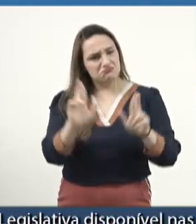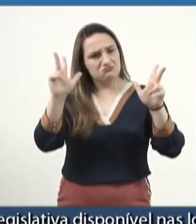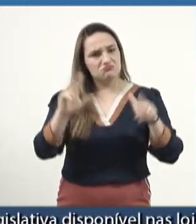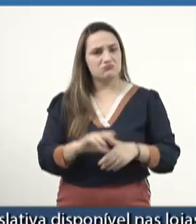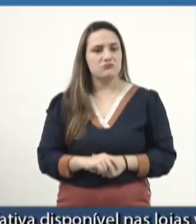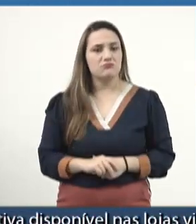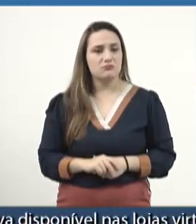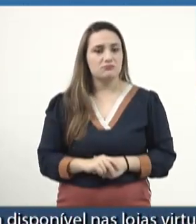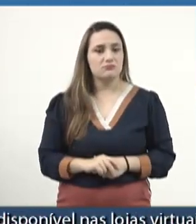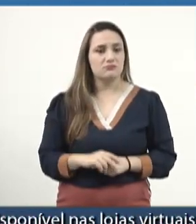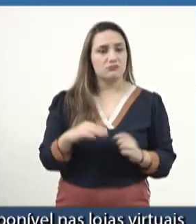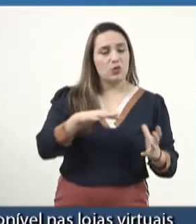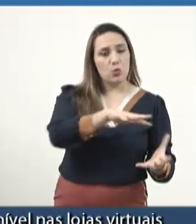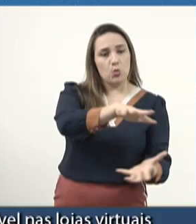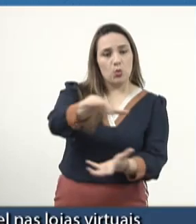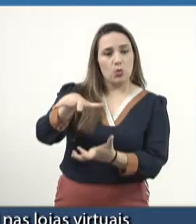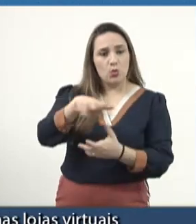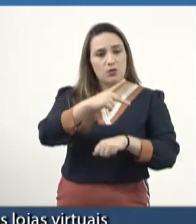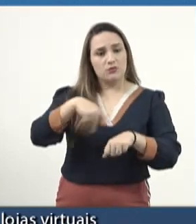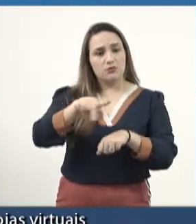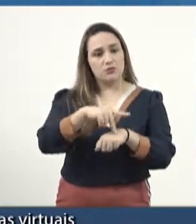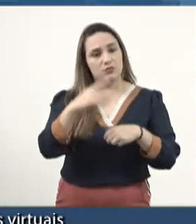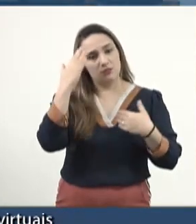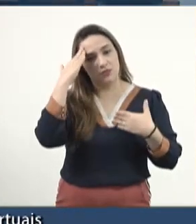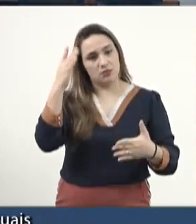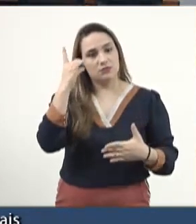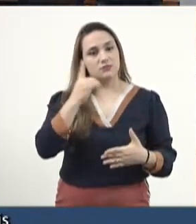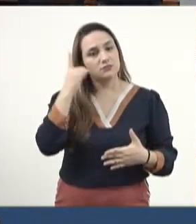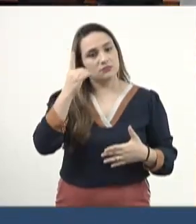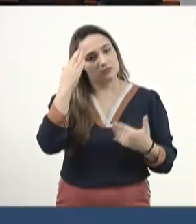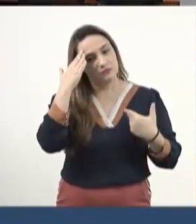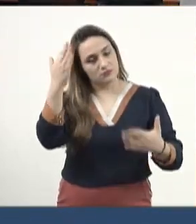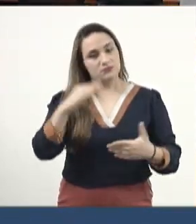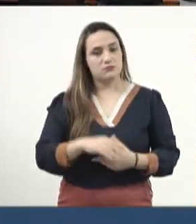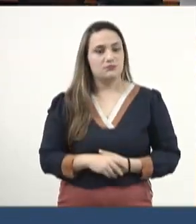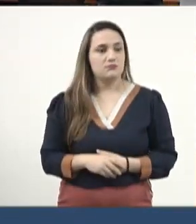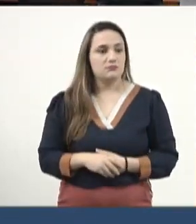diferença no cenário internacional. Obrigada, deputado. Muito obrigado.